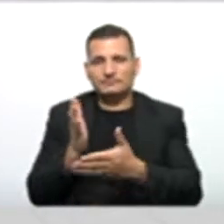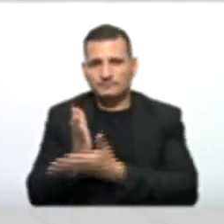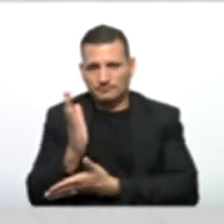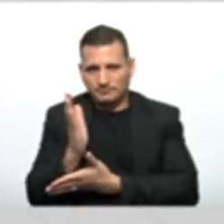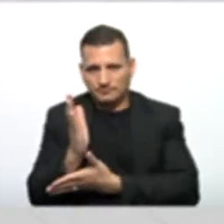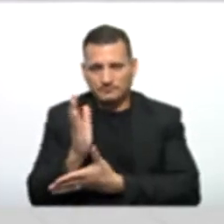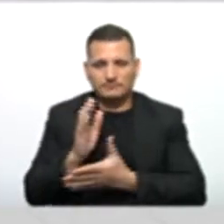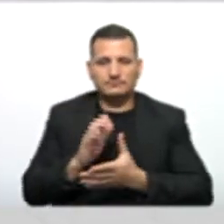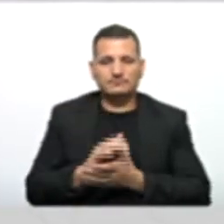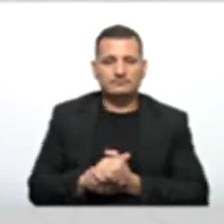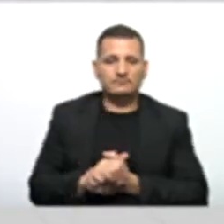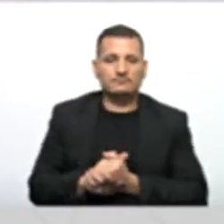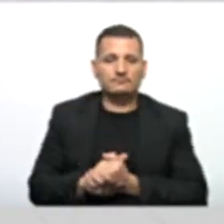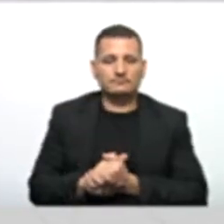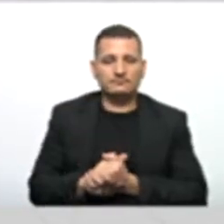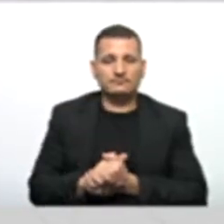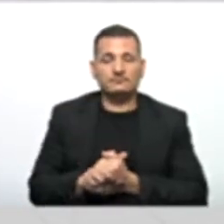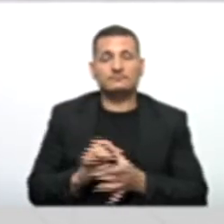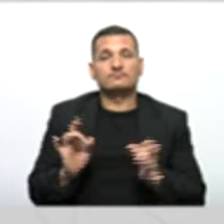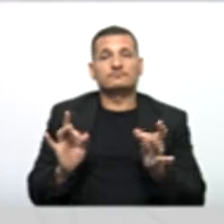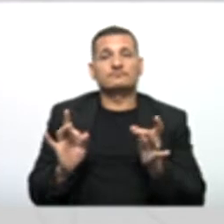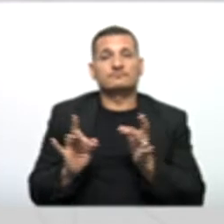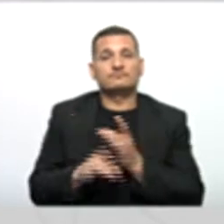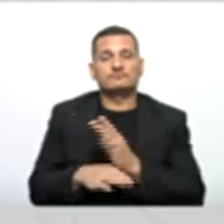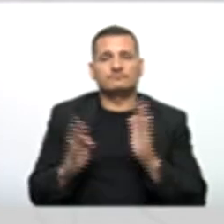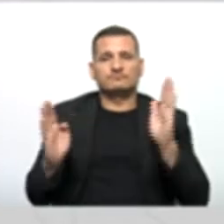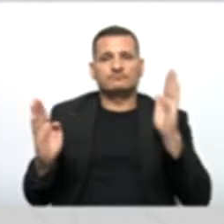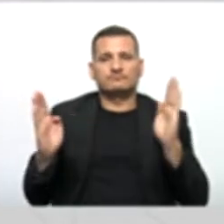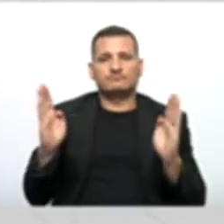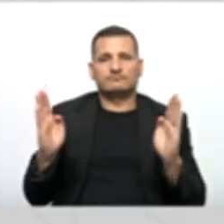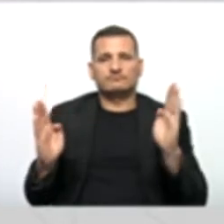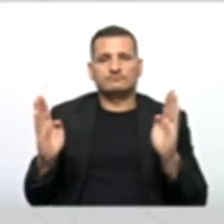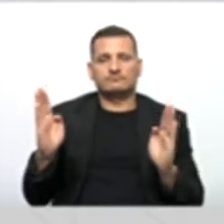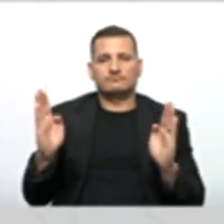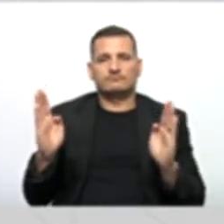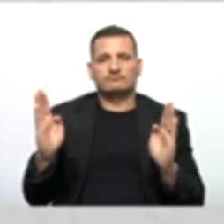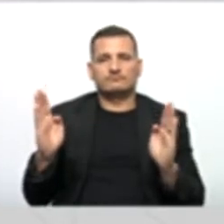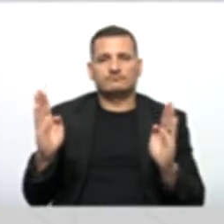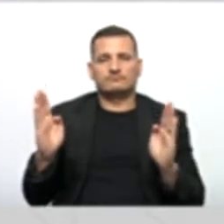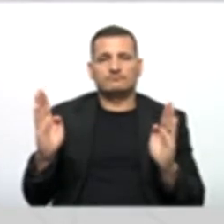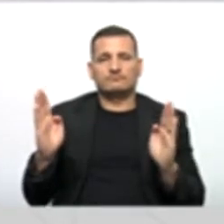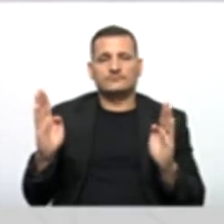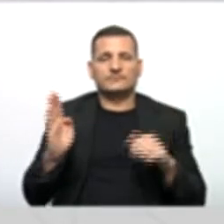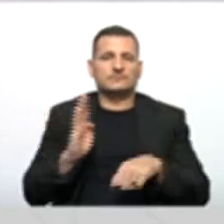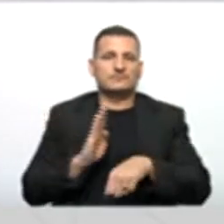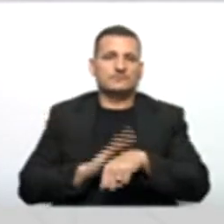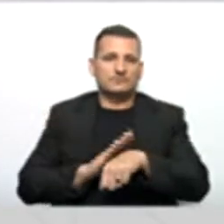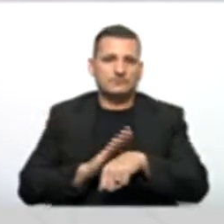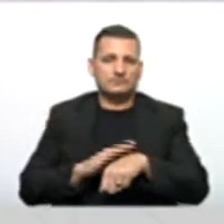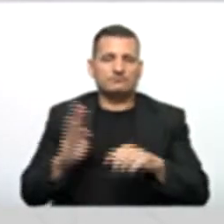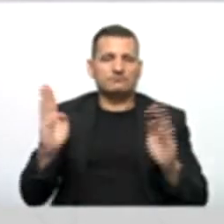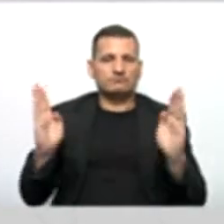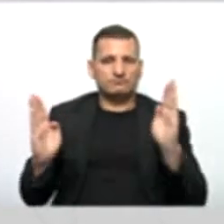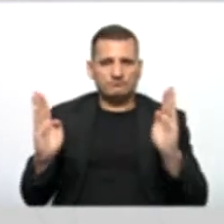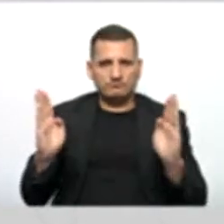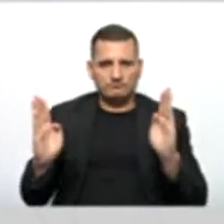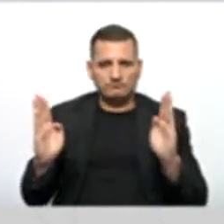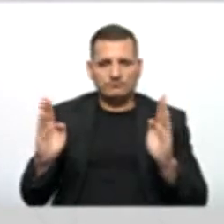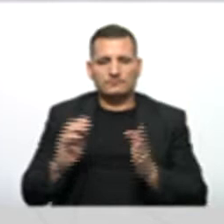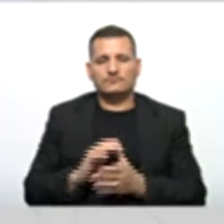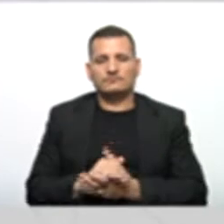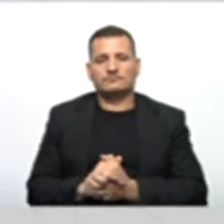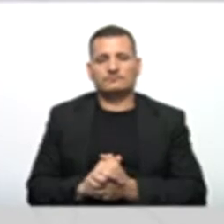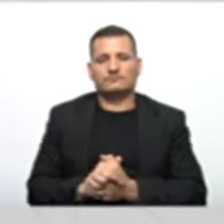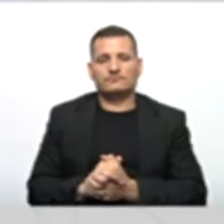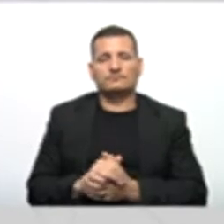aí, ser concluído em um prazo especificado, eu tenho um tempo para realizar minhas tarefas, utilizando